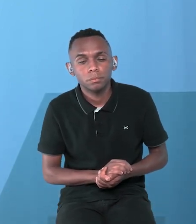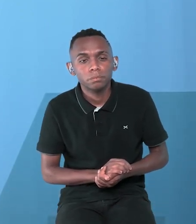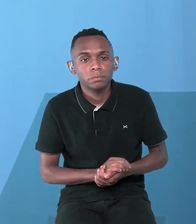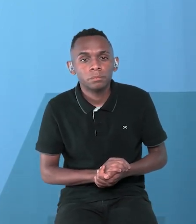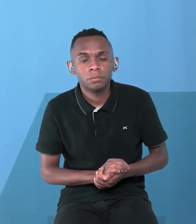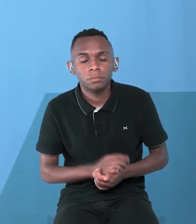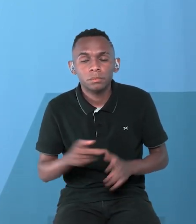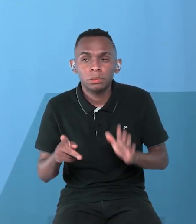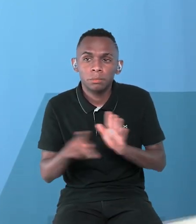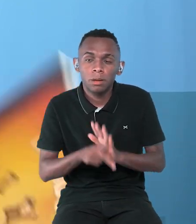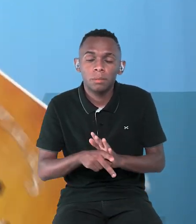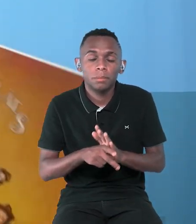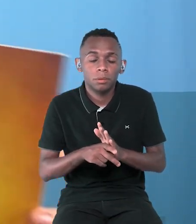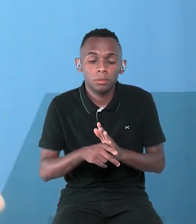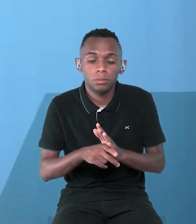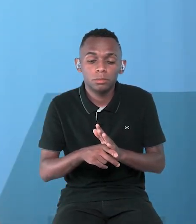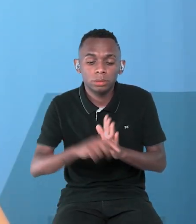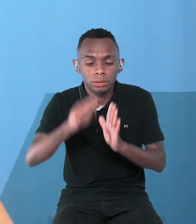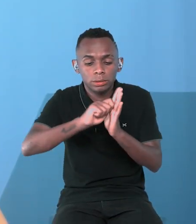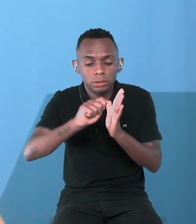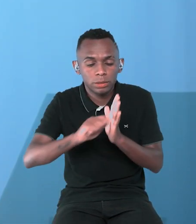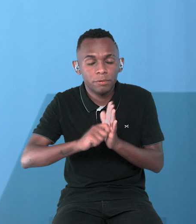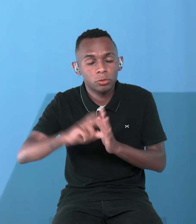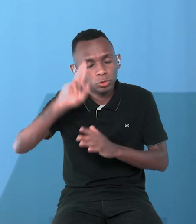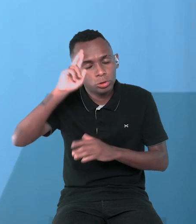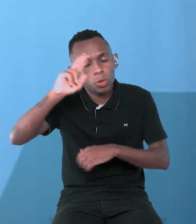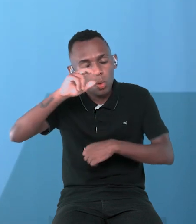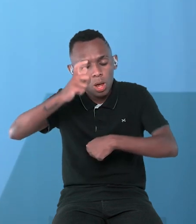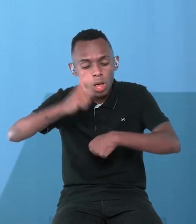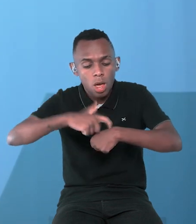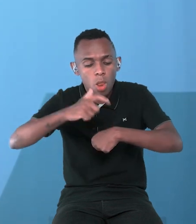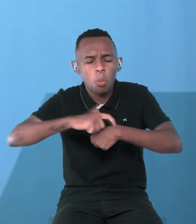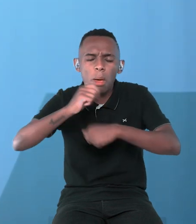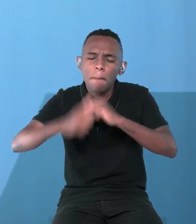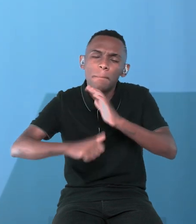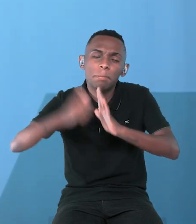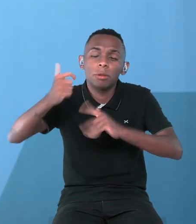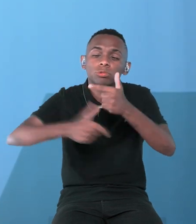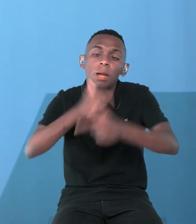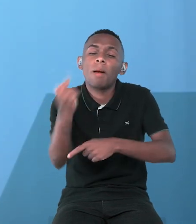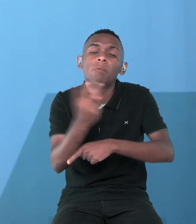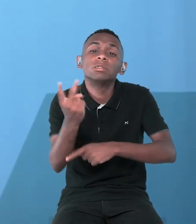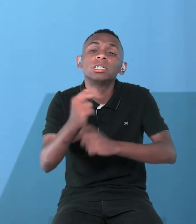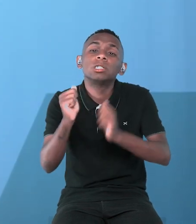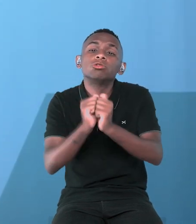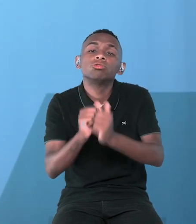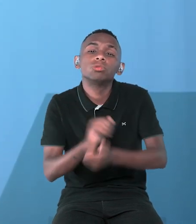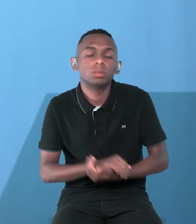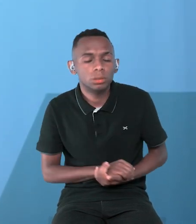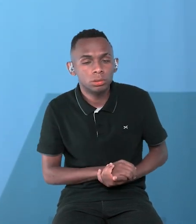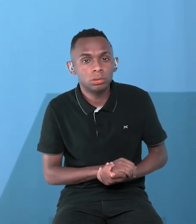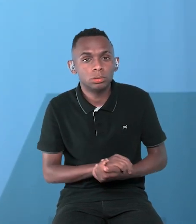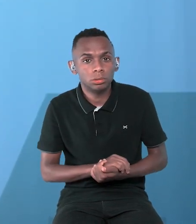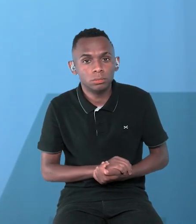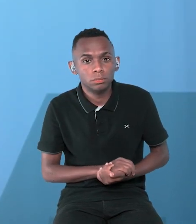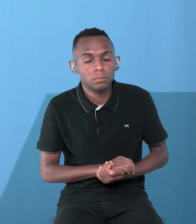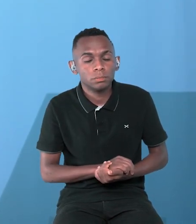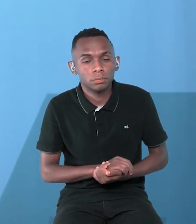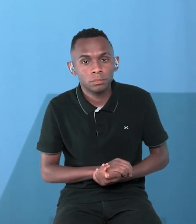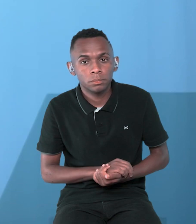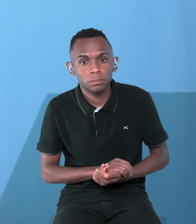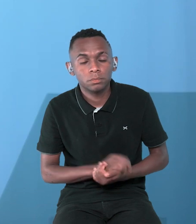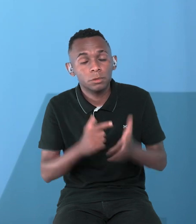convite à Silvana para escrever O Senhor Relógio, né? Que é o primeiro trabalho dessas duas juntas. Menina,